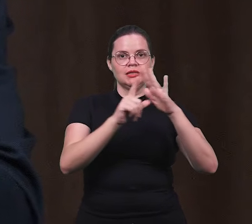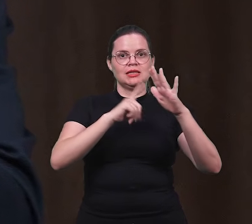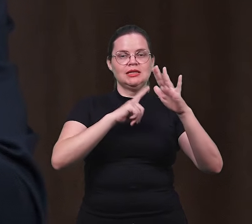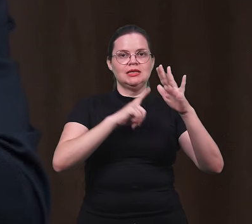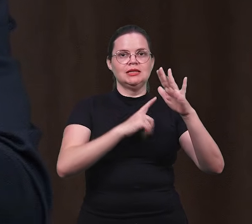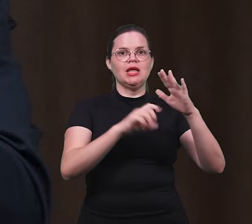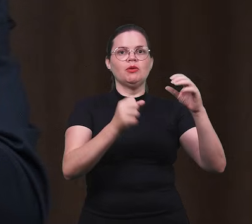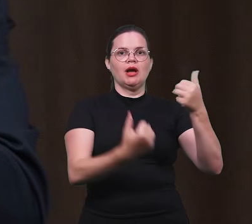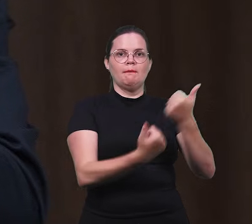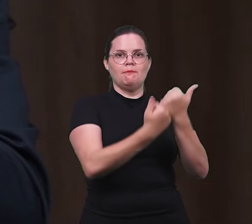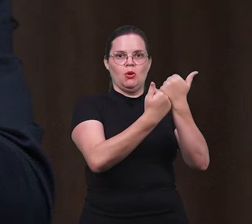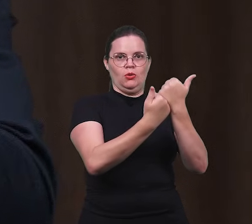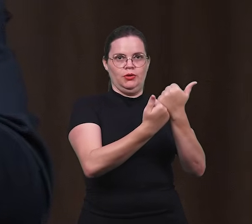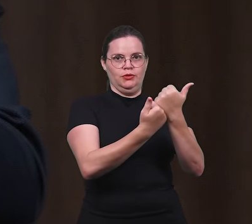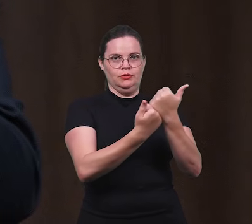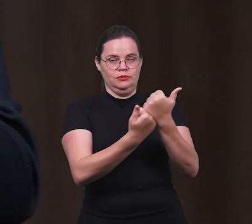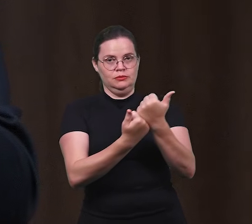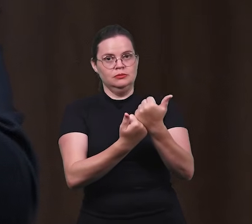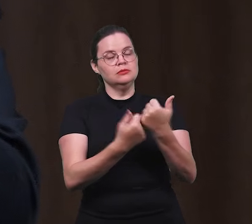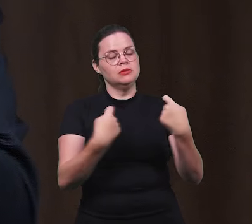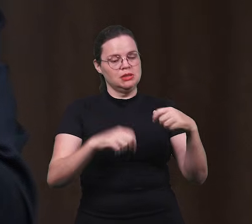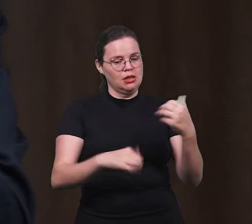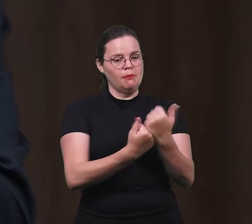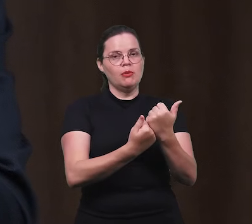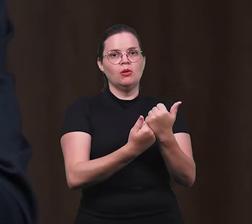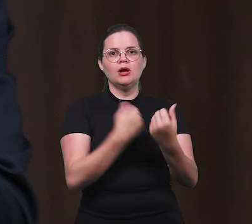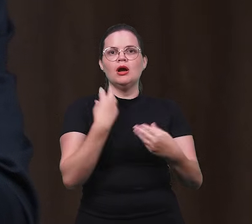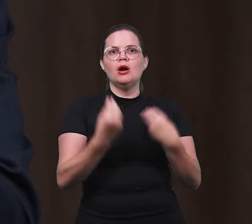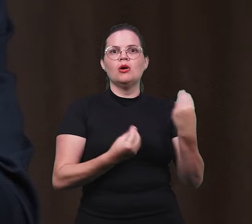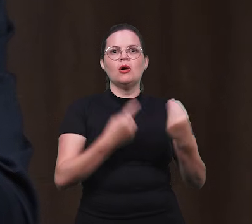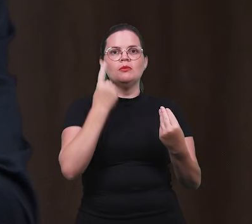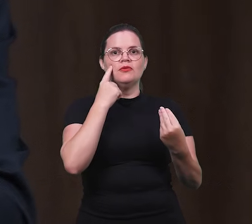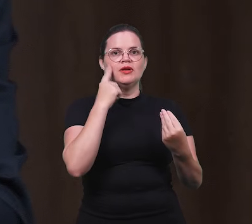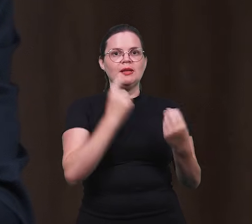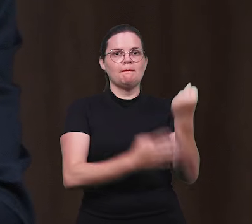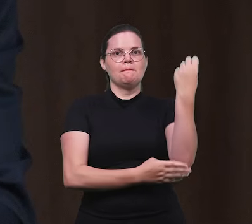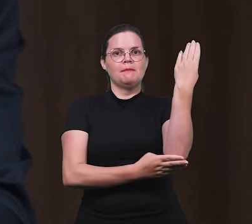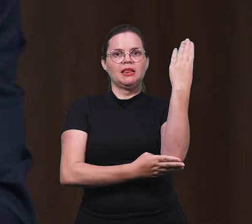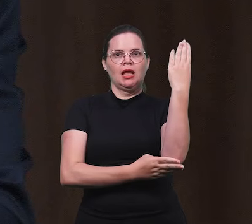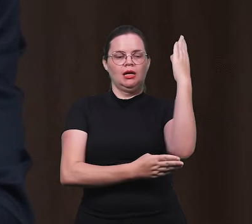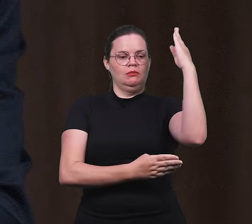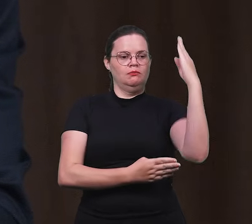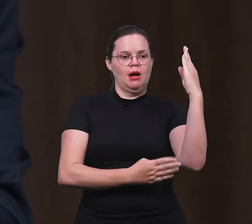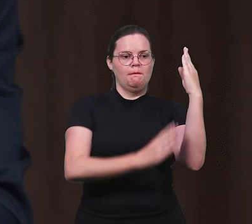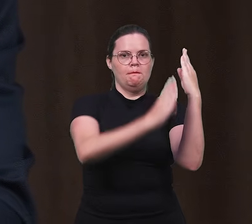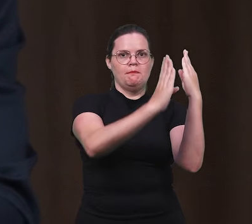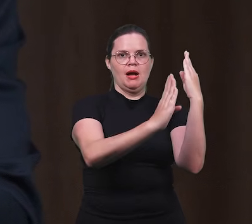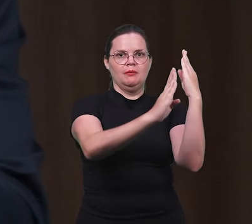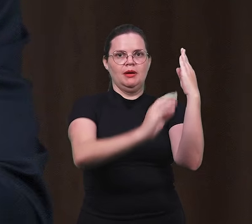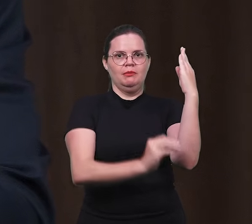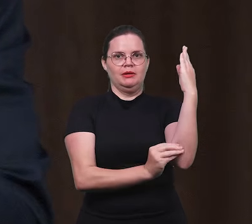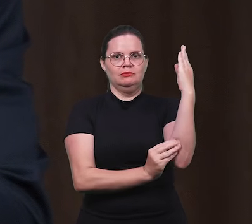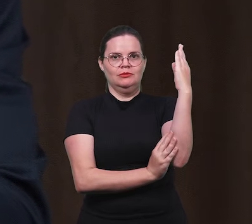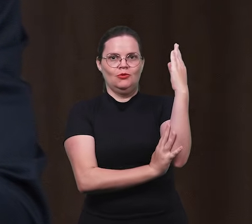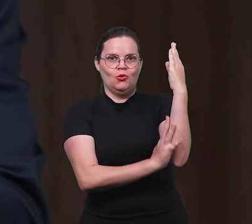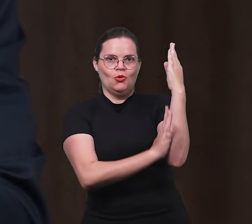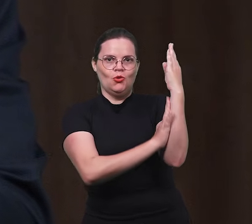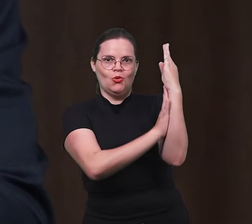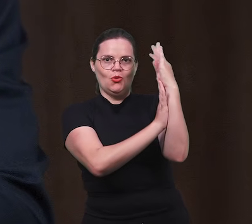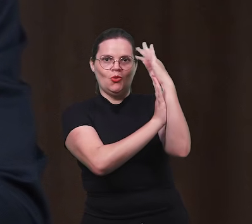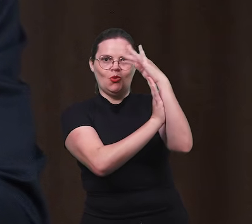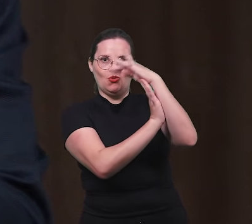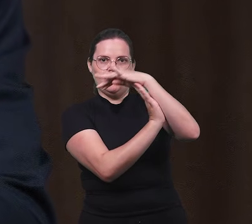suporte. Você tem uma videira, que são as vinhas, você tem que botar as estacas. Então, porque